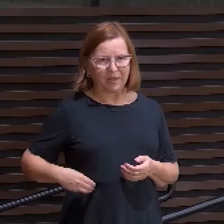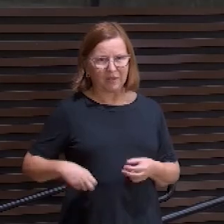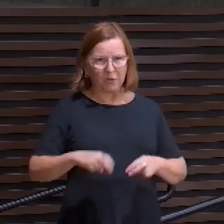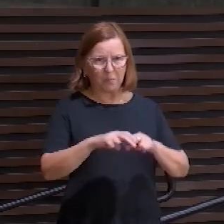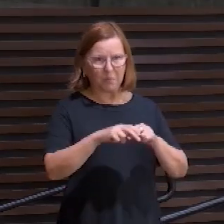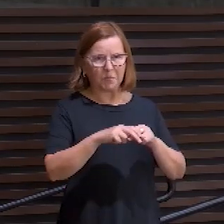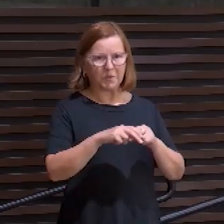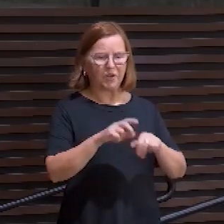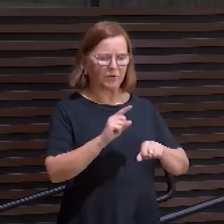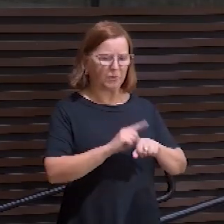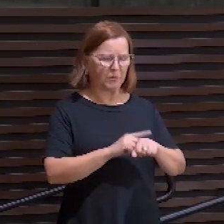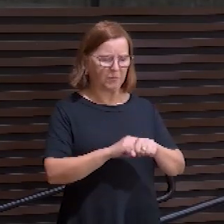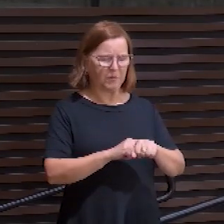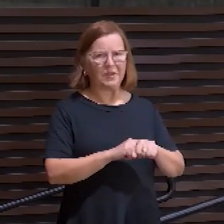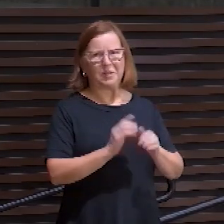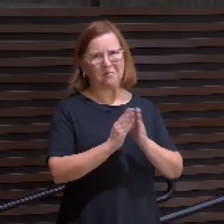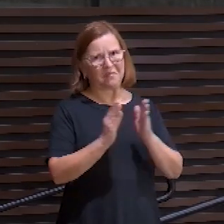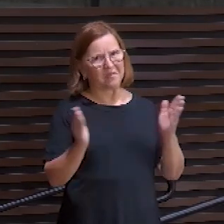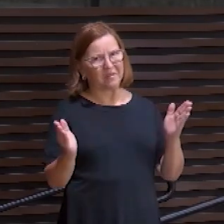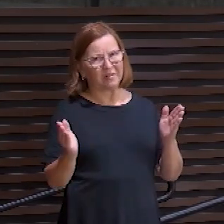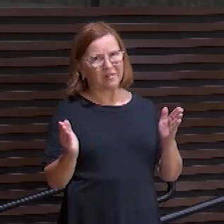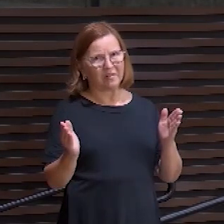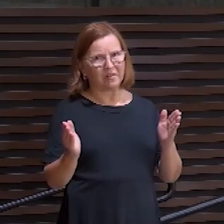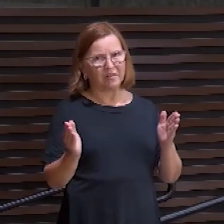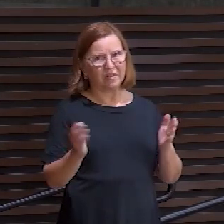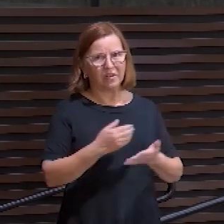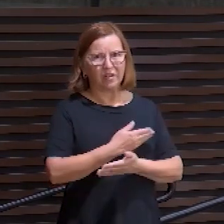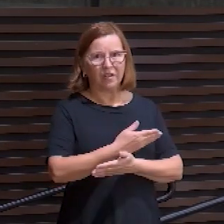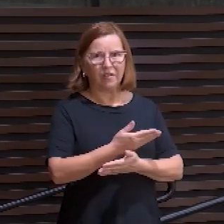decorrido, tendes